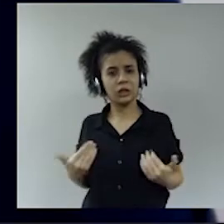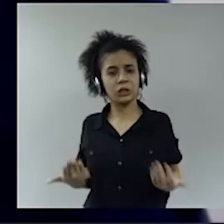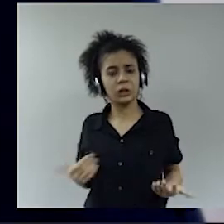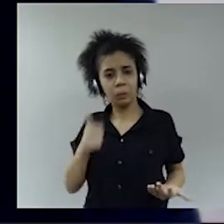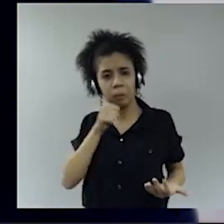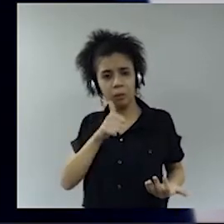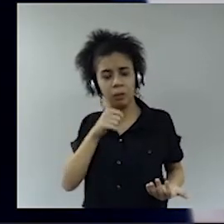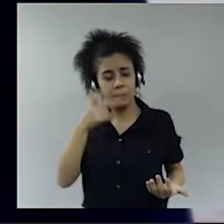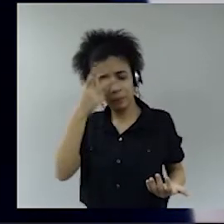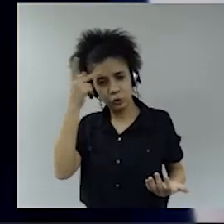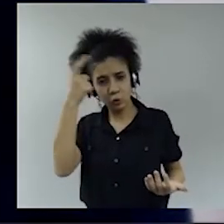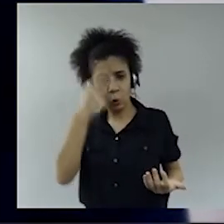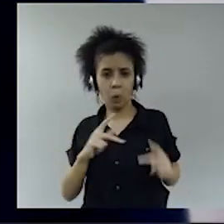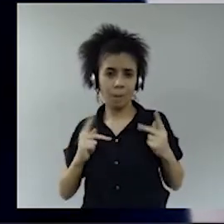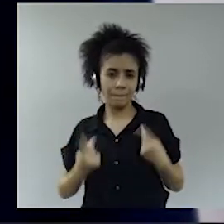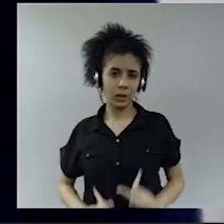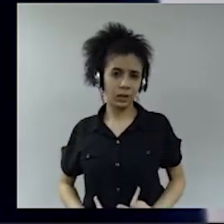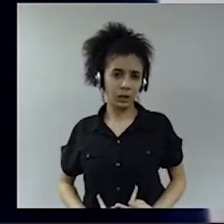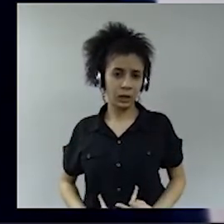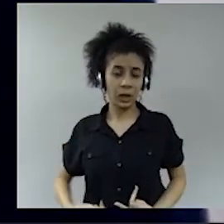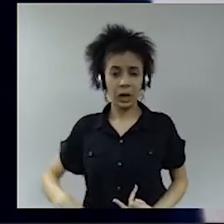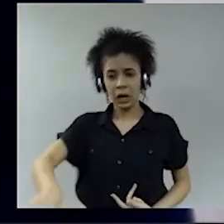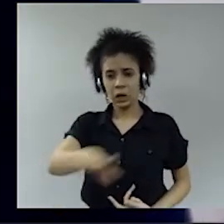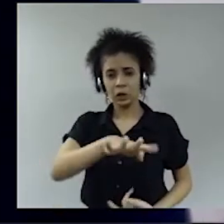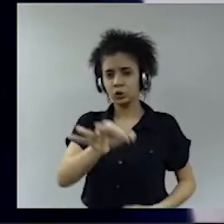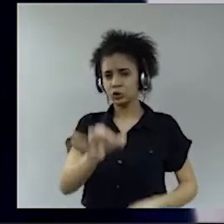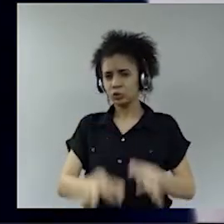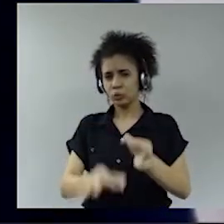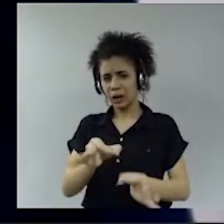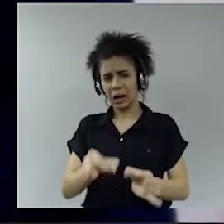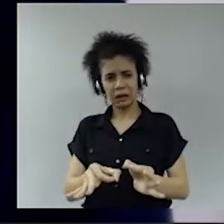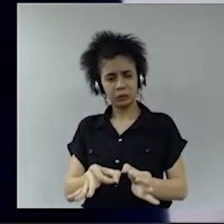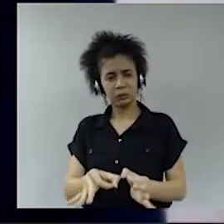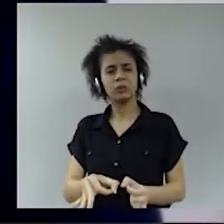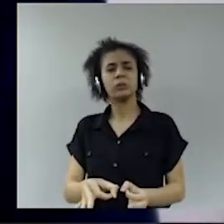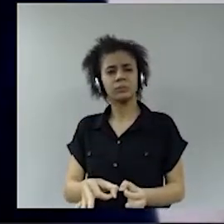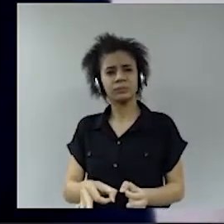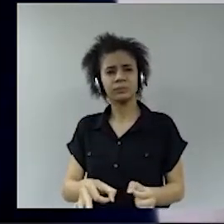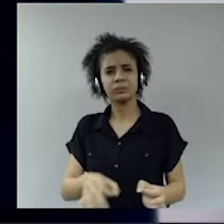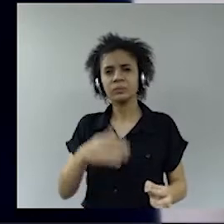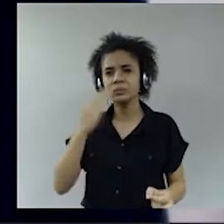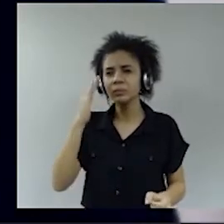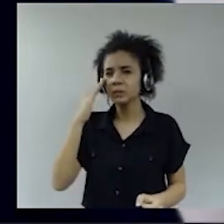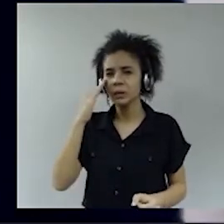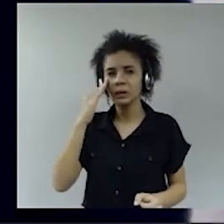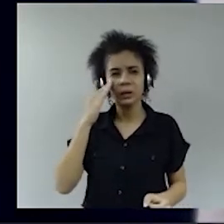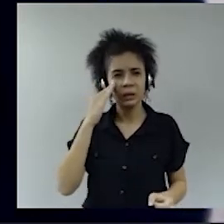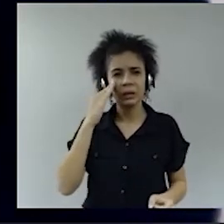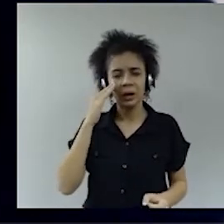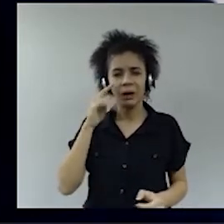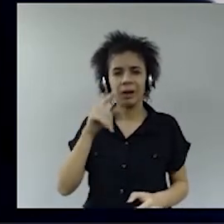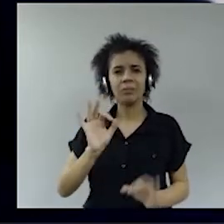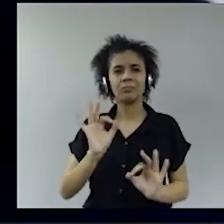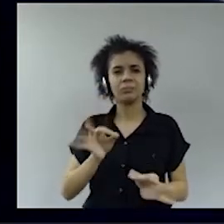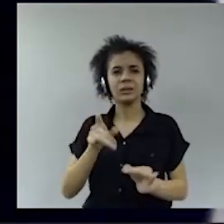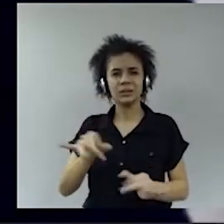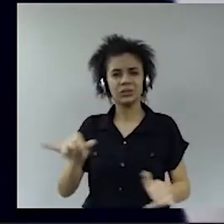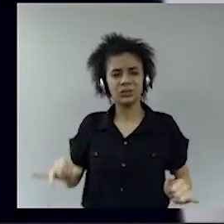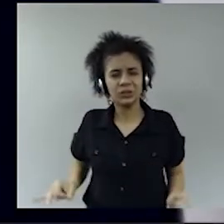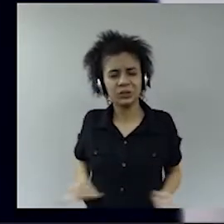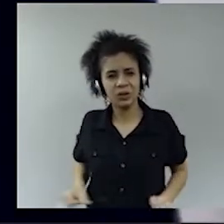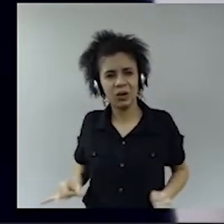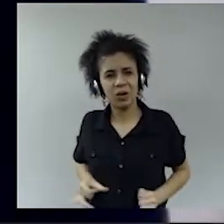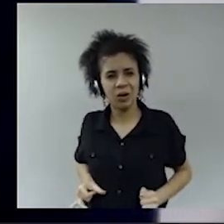humana. E os senhores jurados compreenderam aquela situação em que ela se